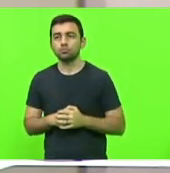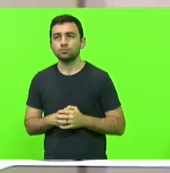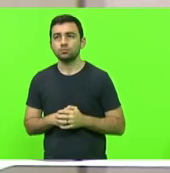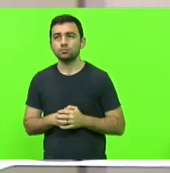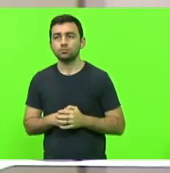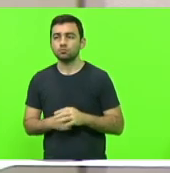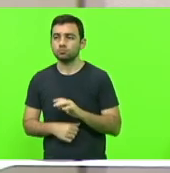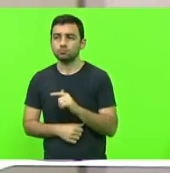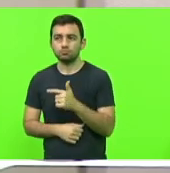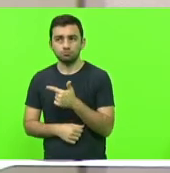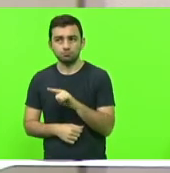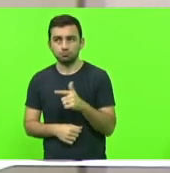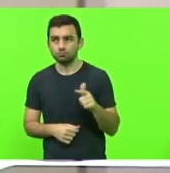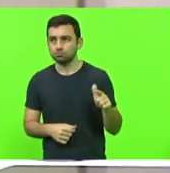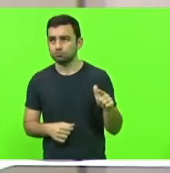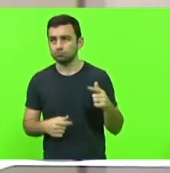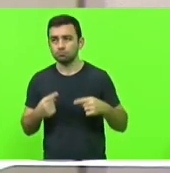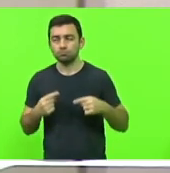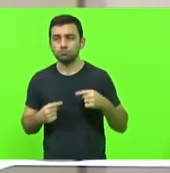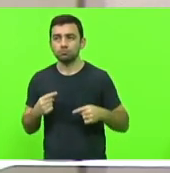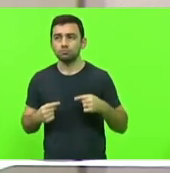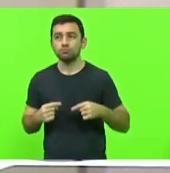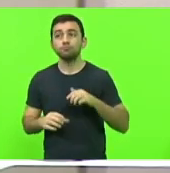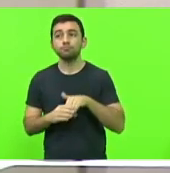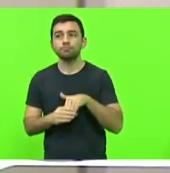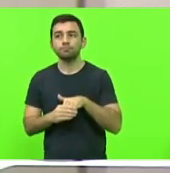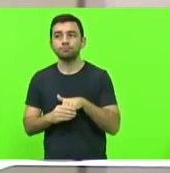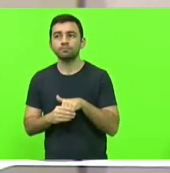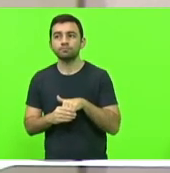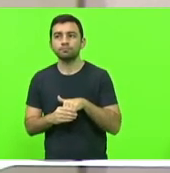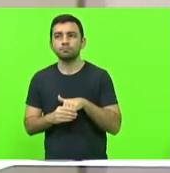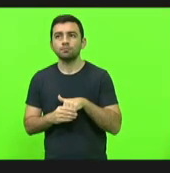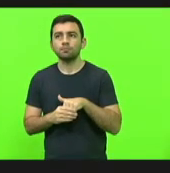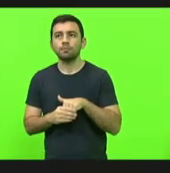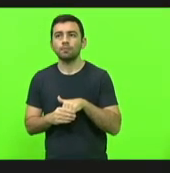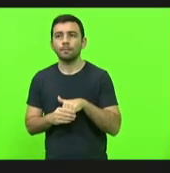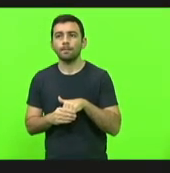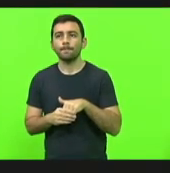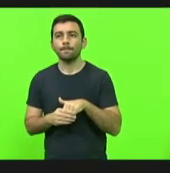Não havendo quem queira discutir, em votação.